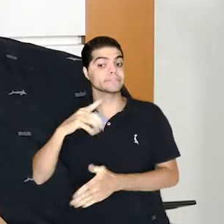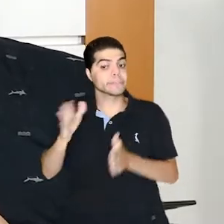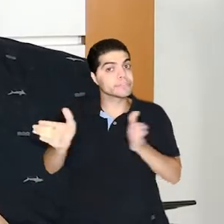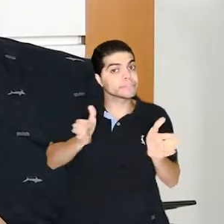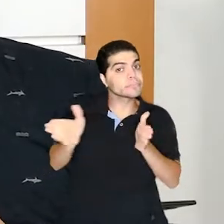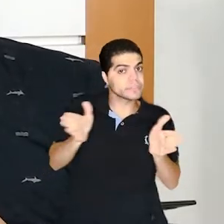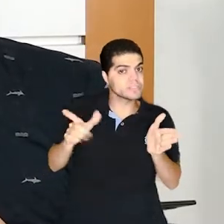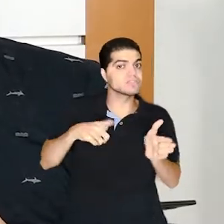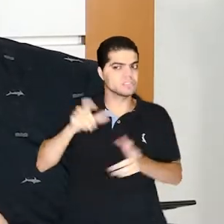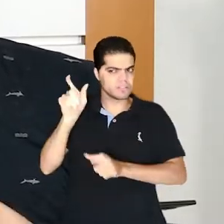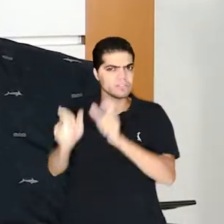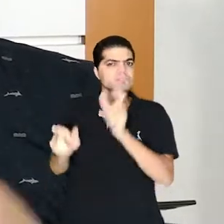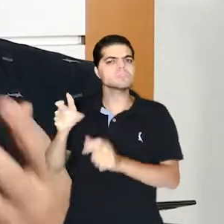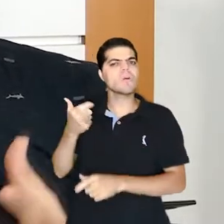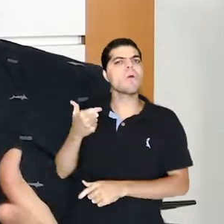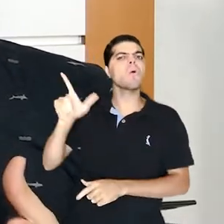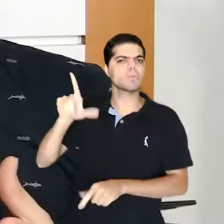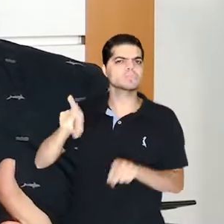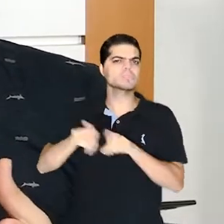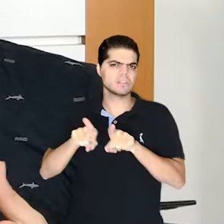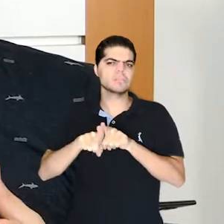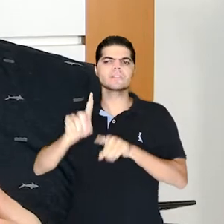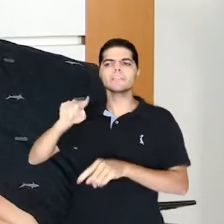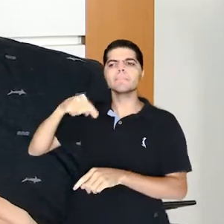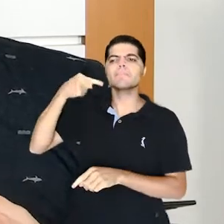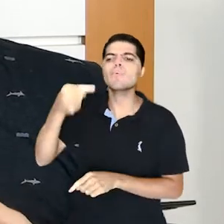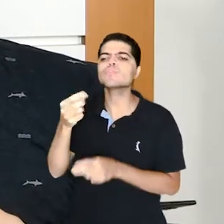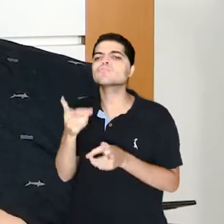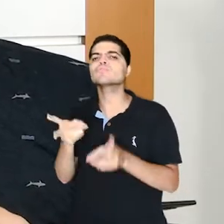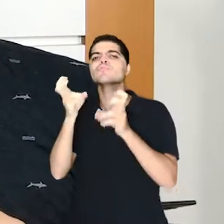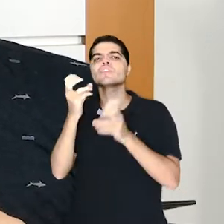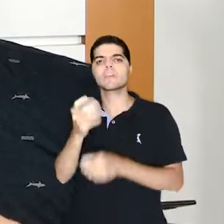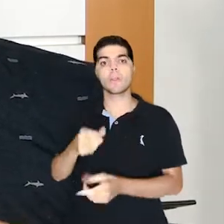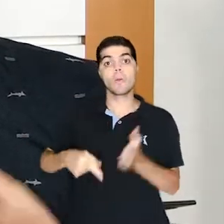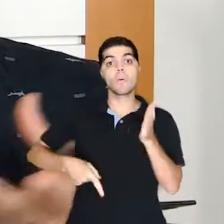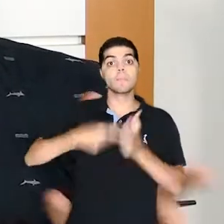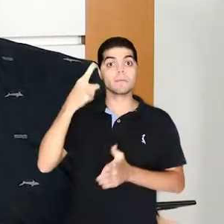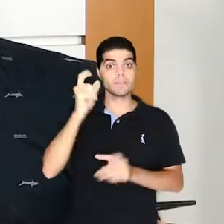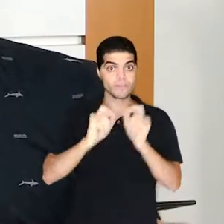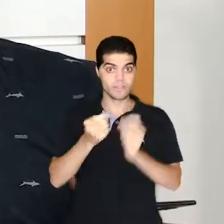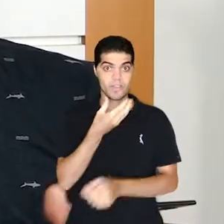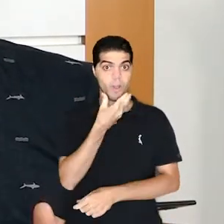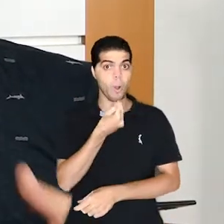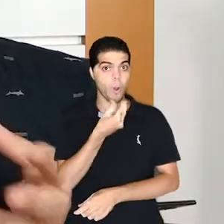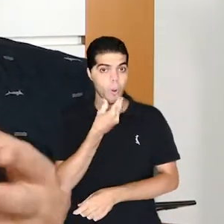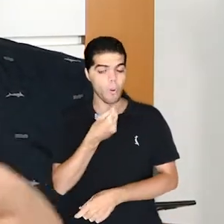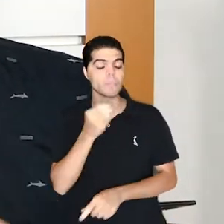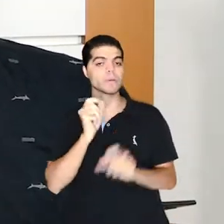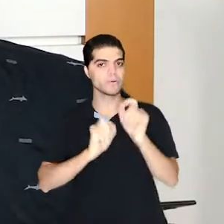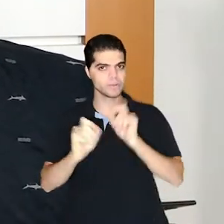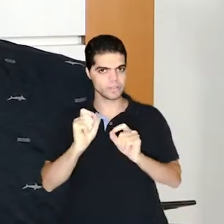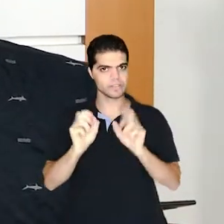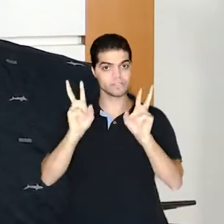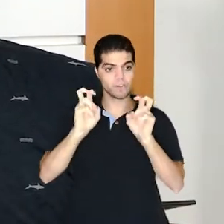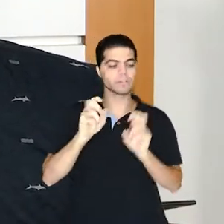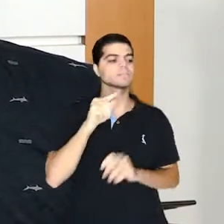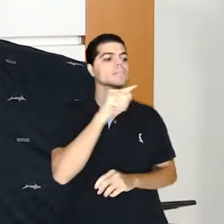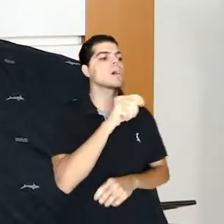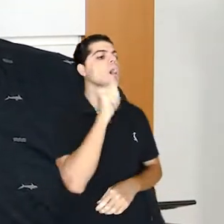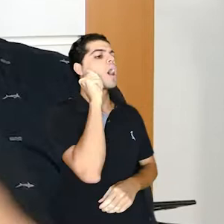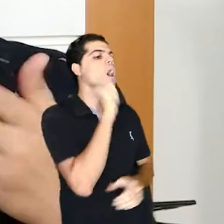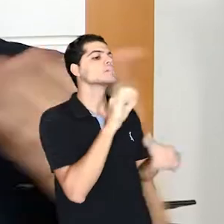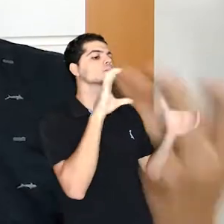outros sujeitos nesse processo que demoraram a ser reconhecidos. O primeiro deles, e o mais óbvio, eu acho, é a esposa de Dom